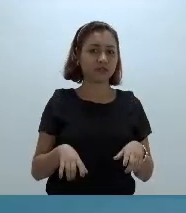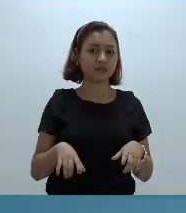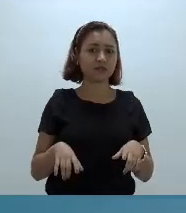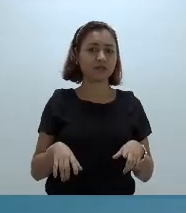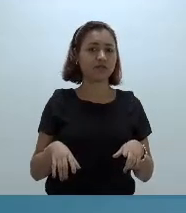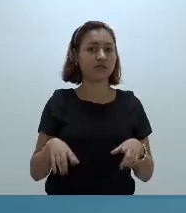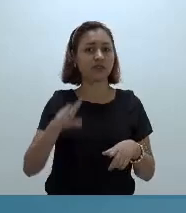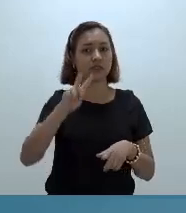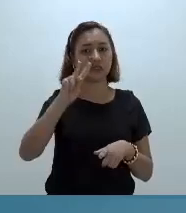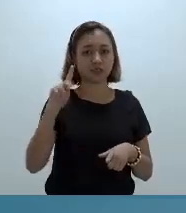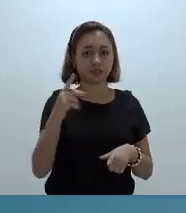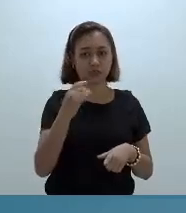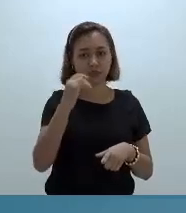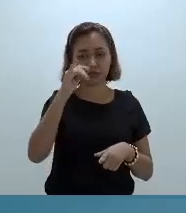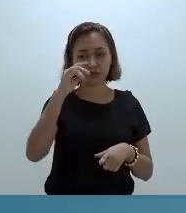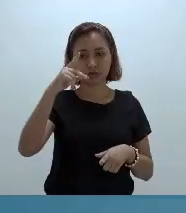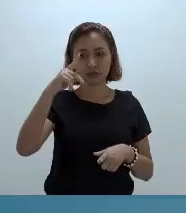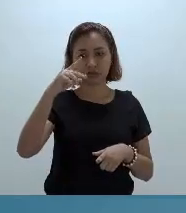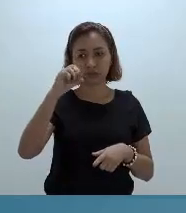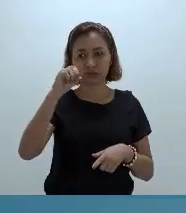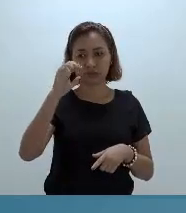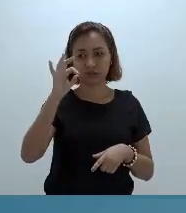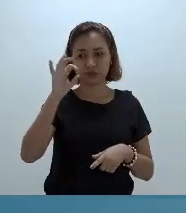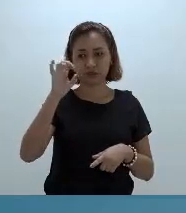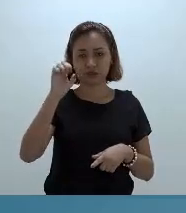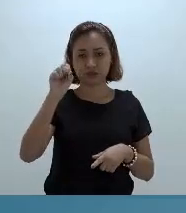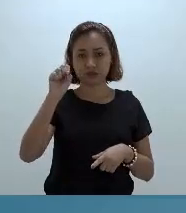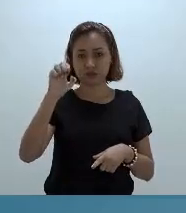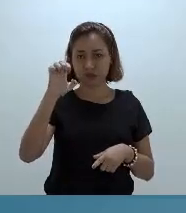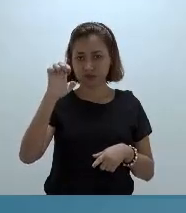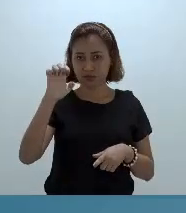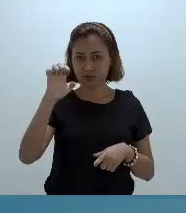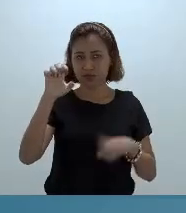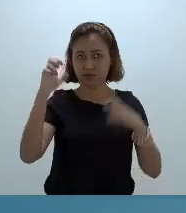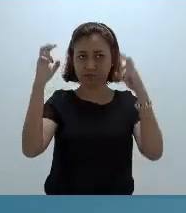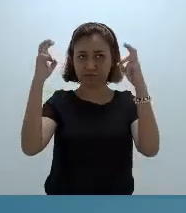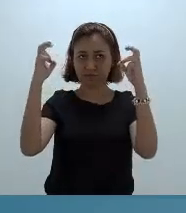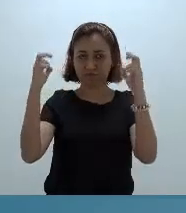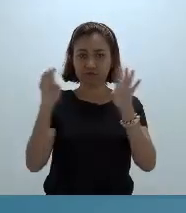chamamento. Correta a aplicação do entendimento de fato, recurso especial,